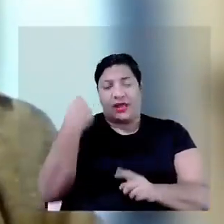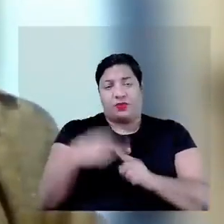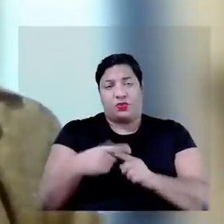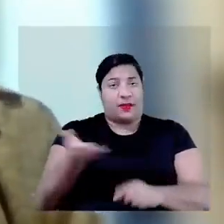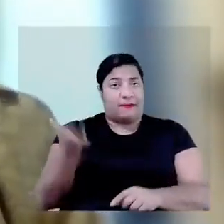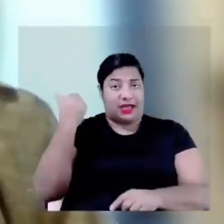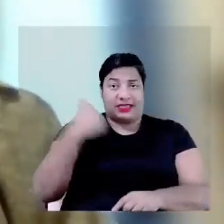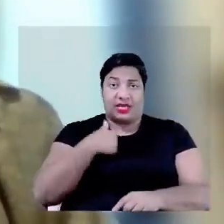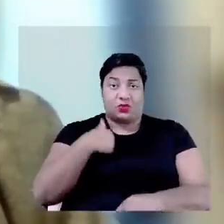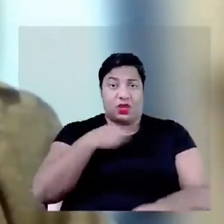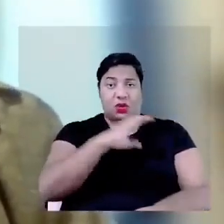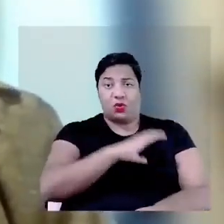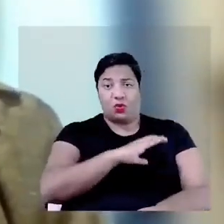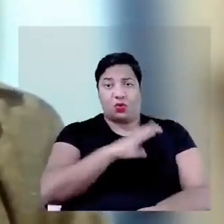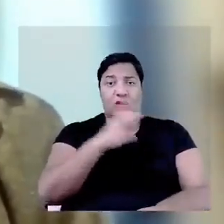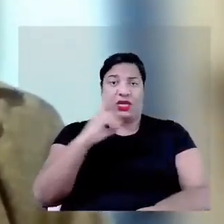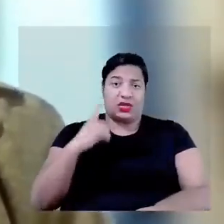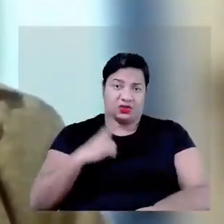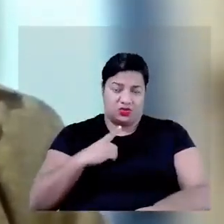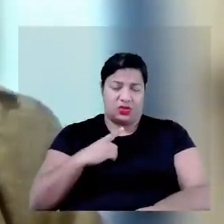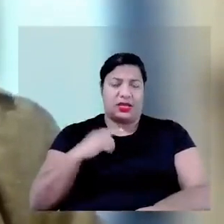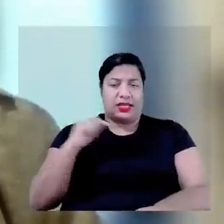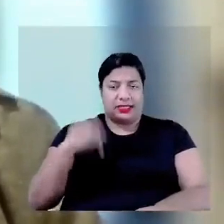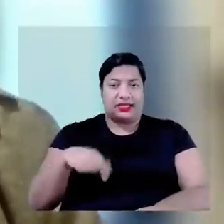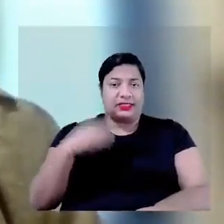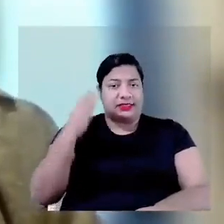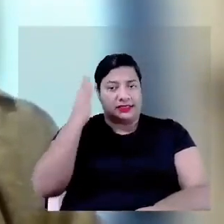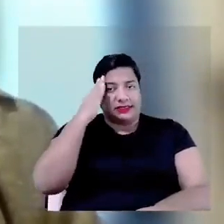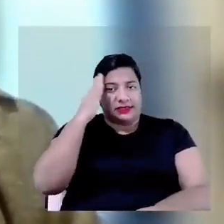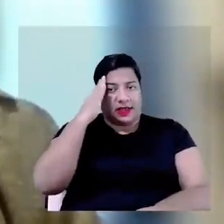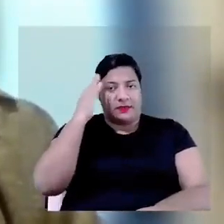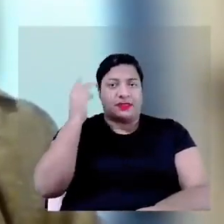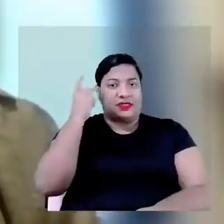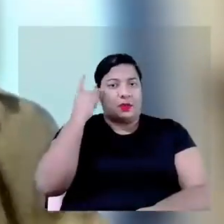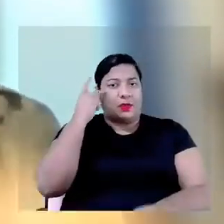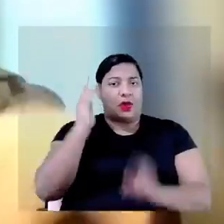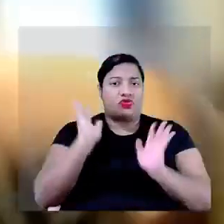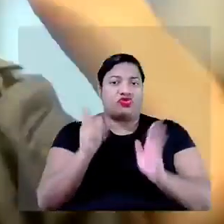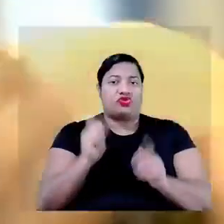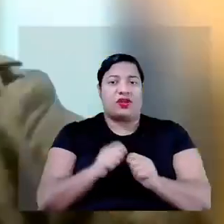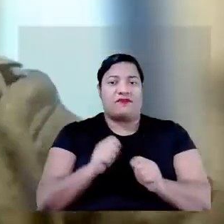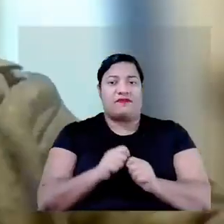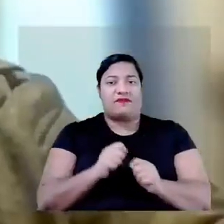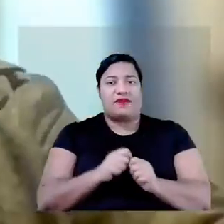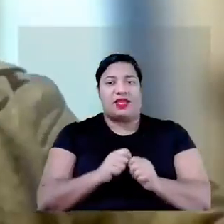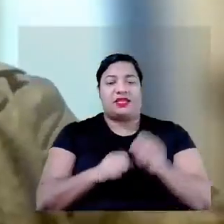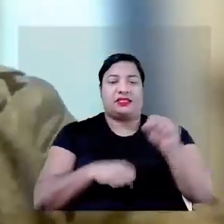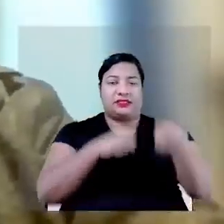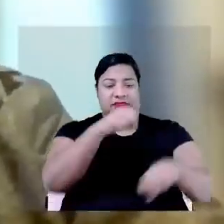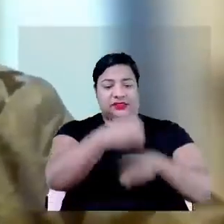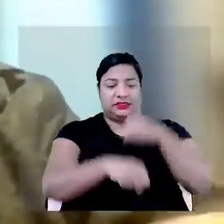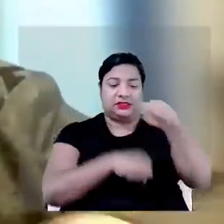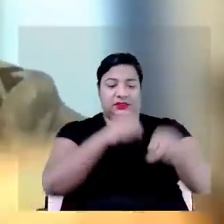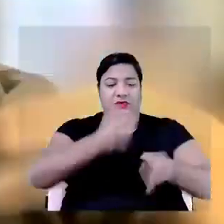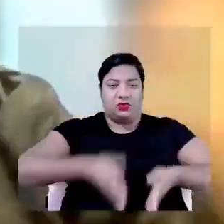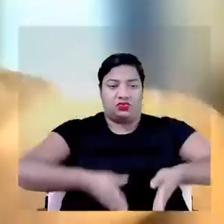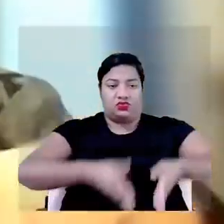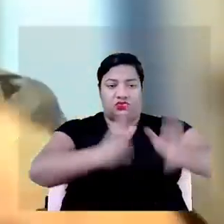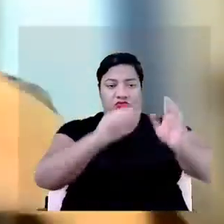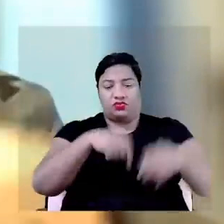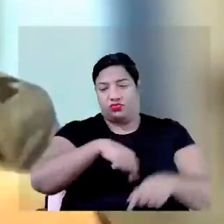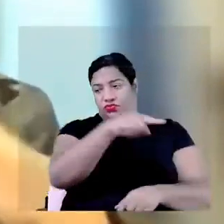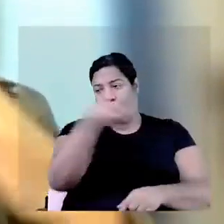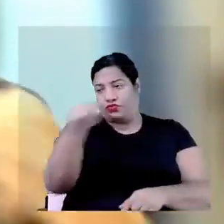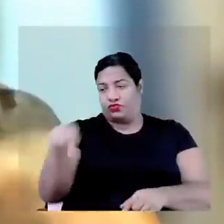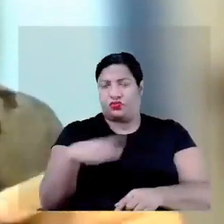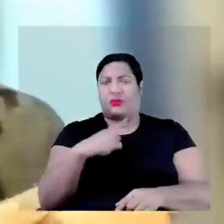do Prociclista, implantação de um sistema cicloviário que continua em implantação. Teve